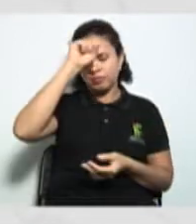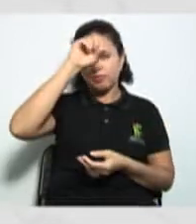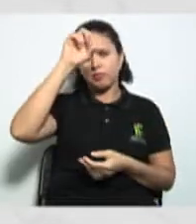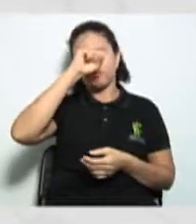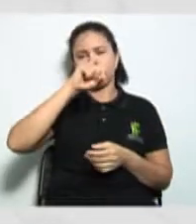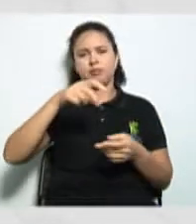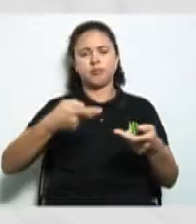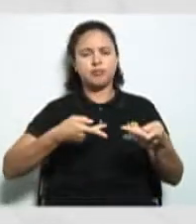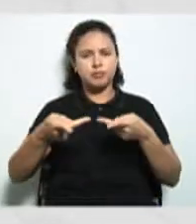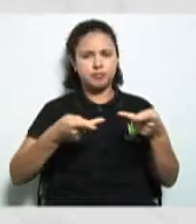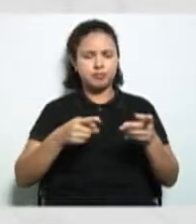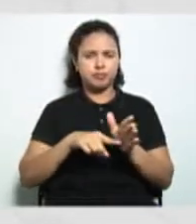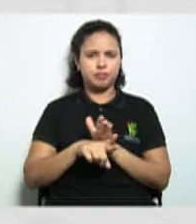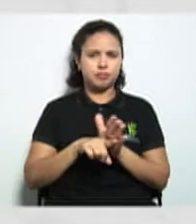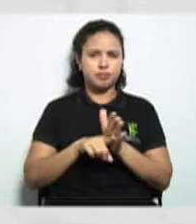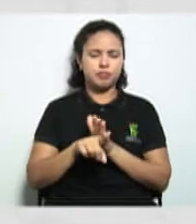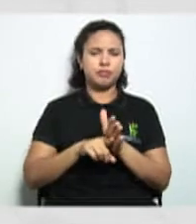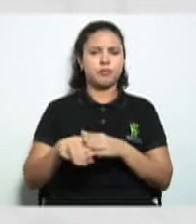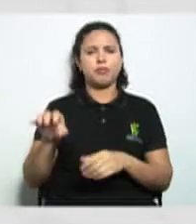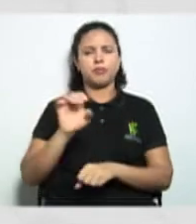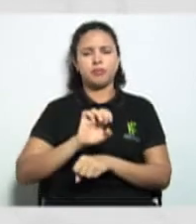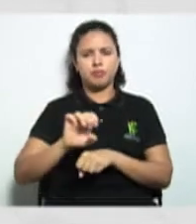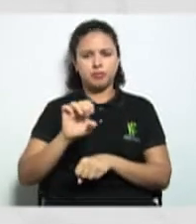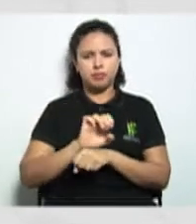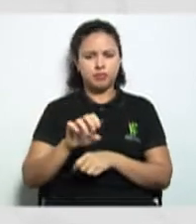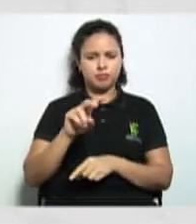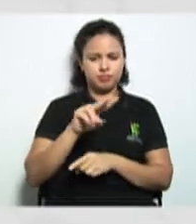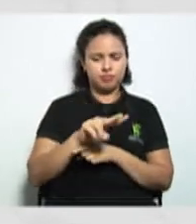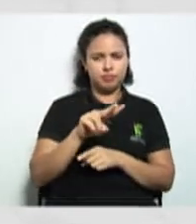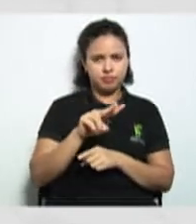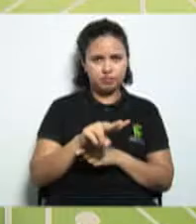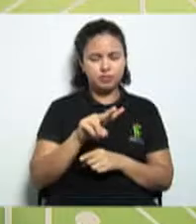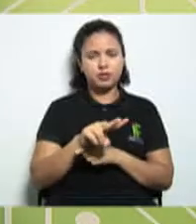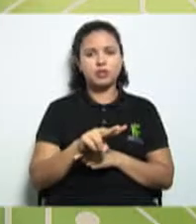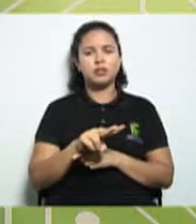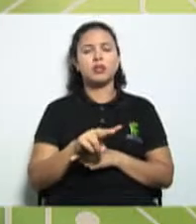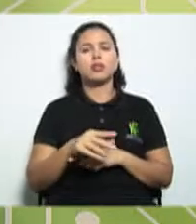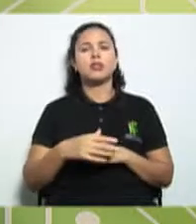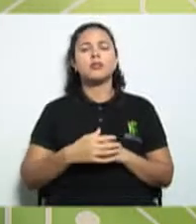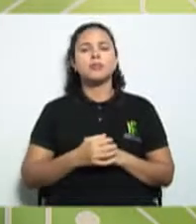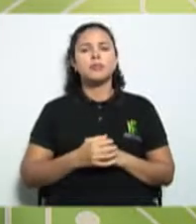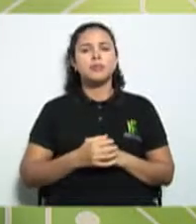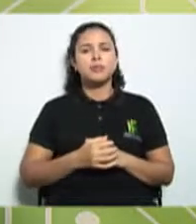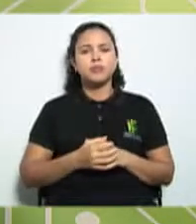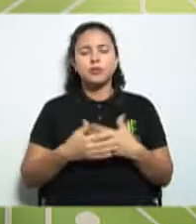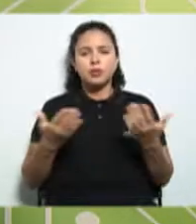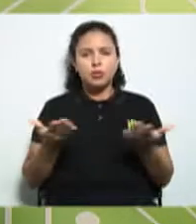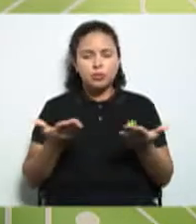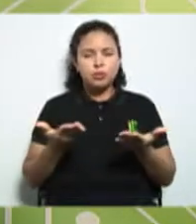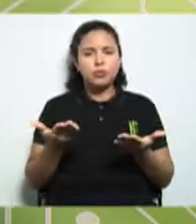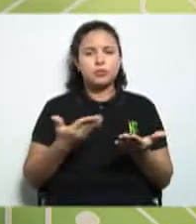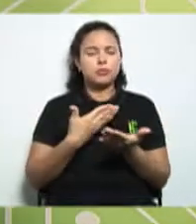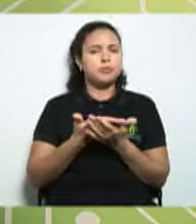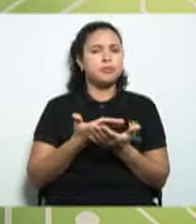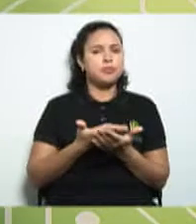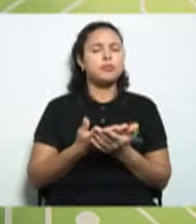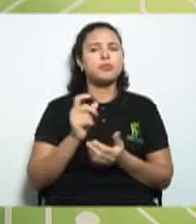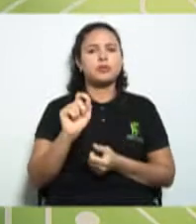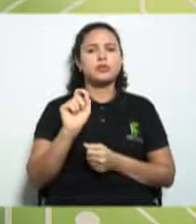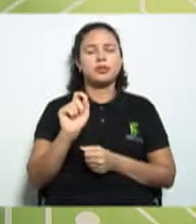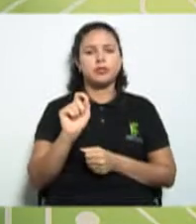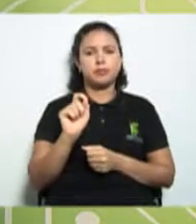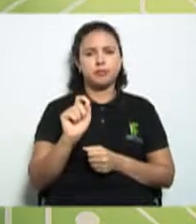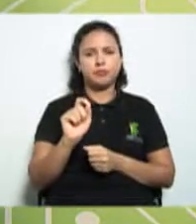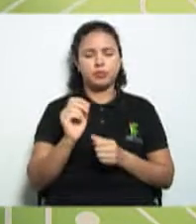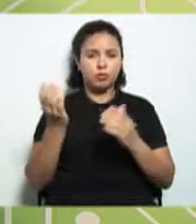pesquisa ou intervenção e estágio supervisionado. E o que nós vamos ver na aula de hoje? Então, olha só,